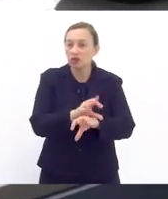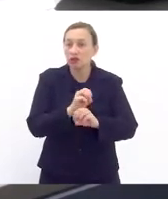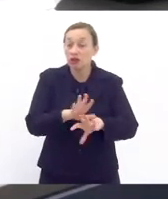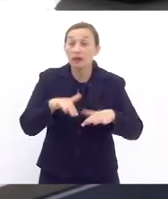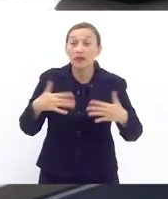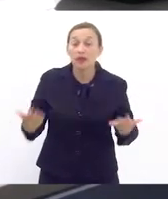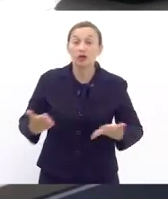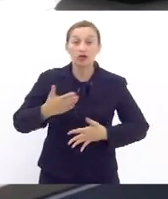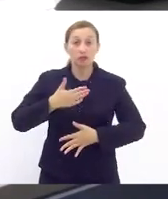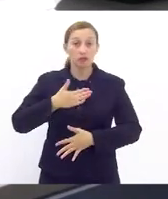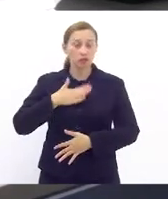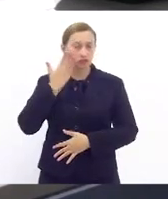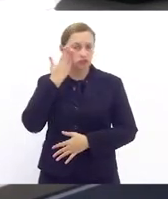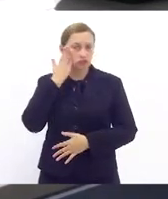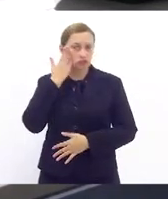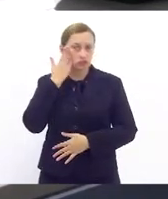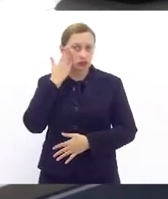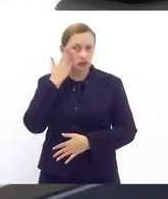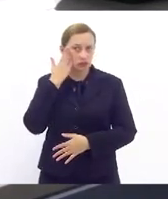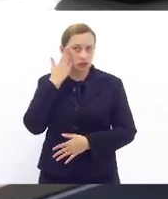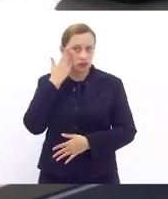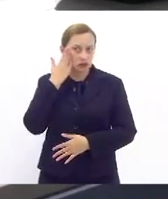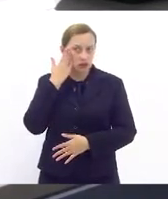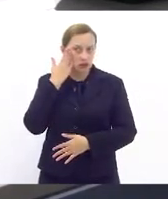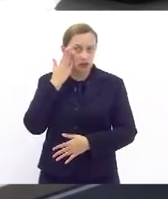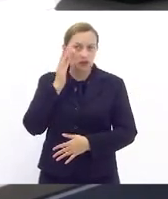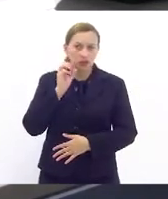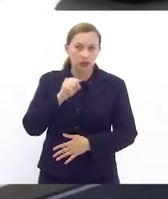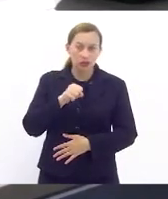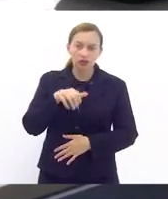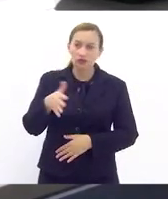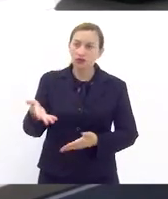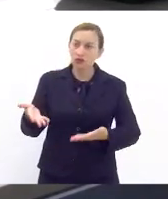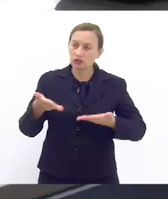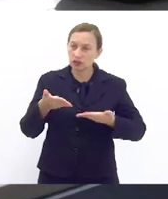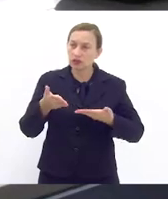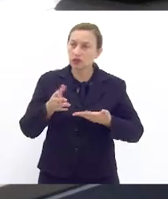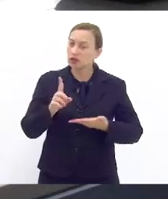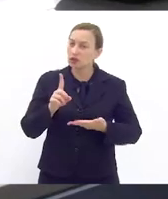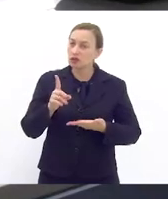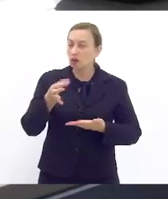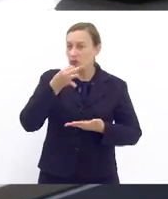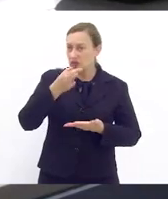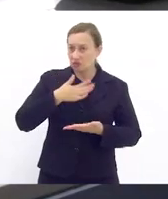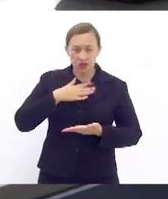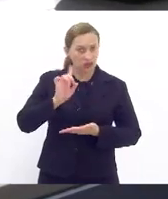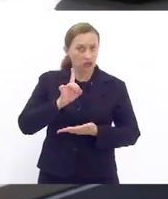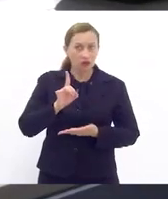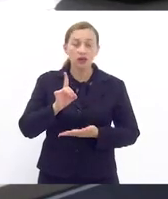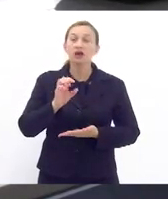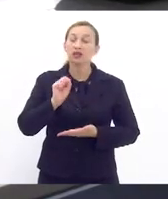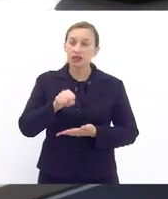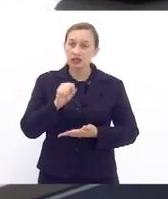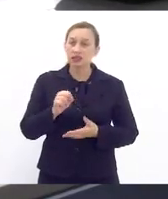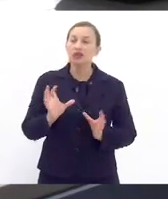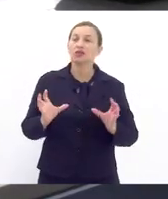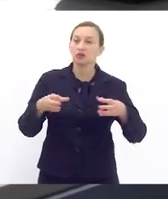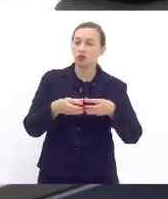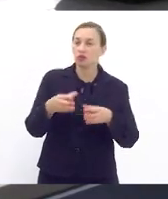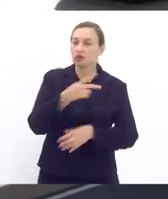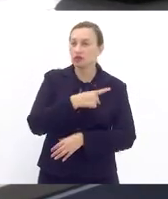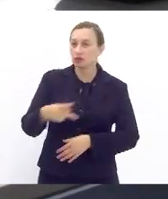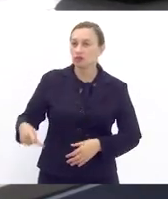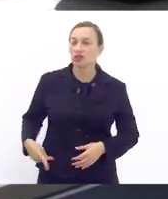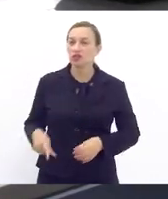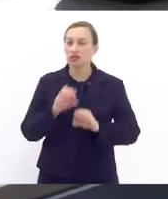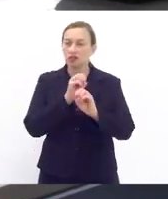no meu entendimento se fosse o chamado opinar Mas isso não será opinado por mim e sim pelo presidente da Comissão de Educação